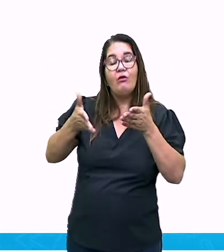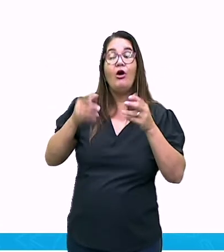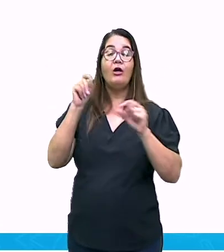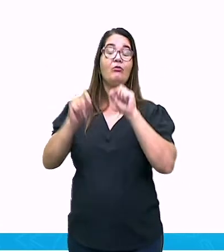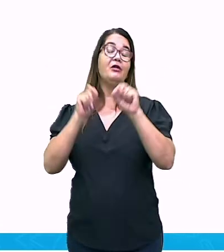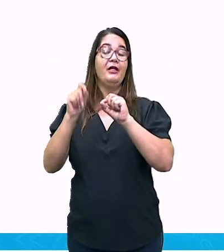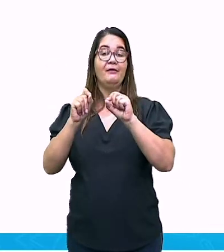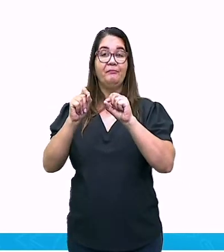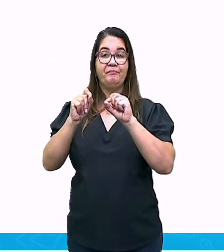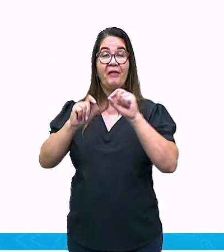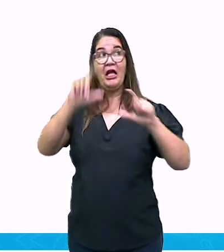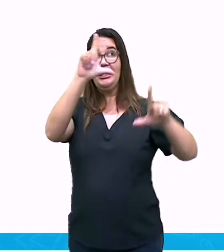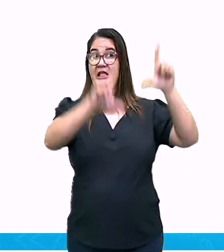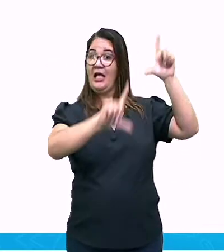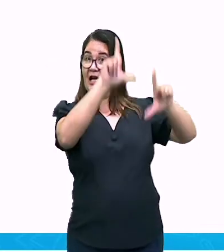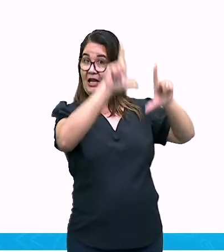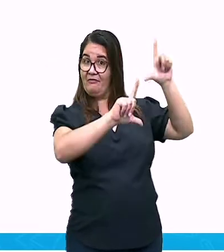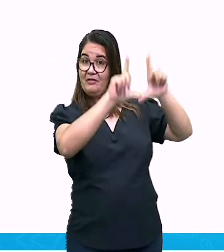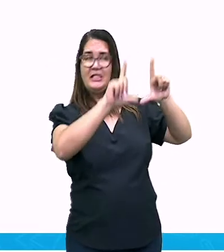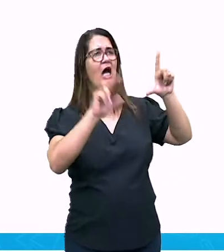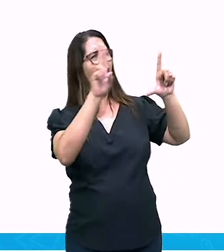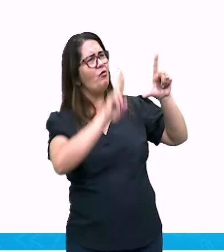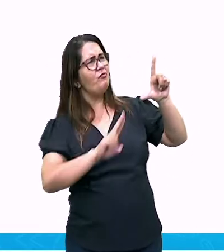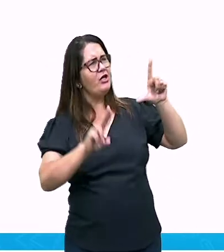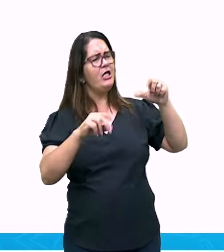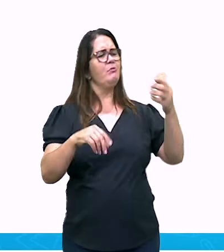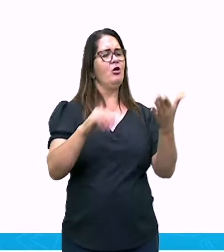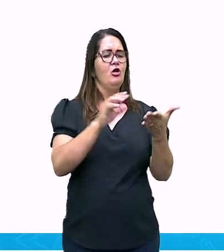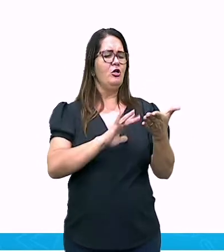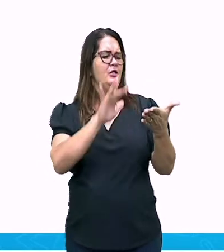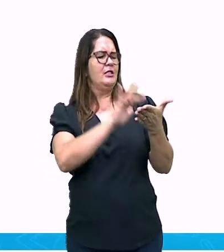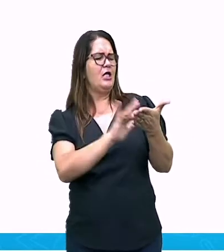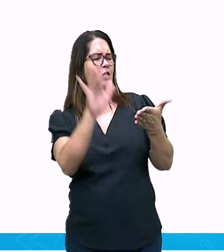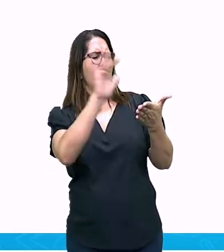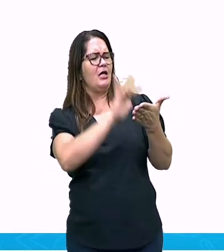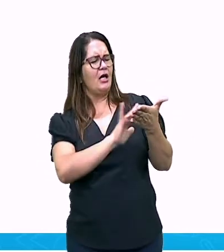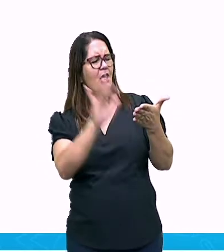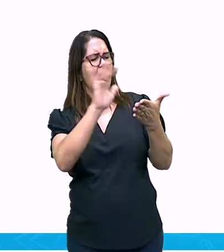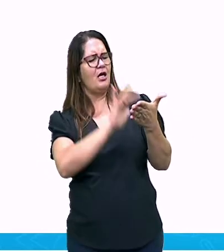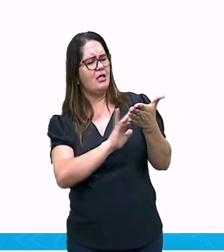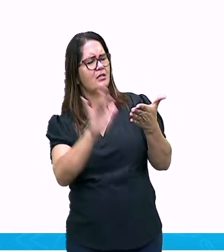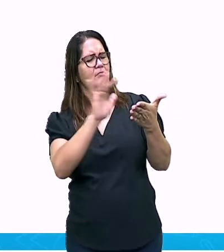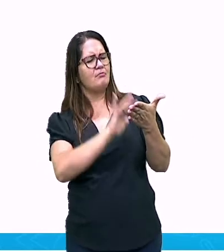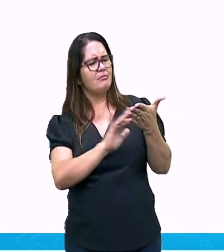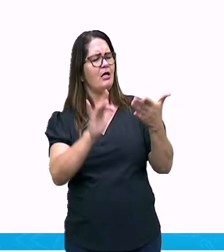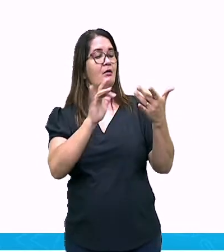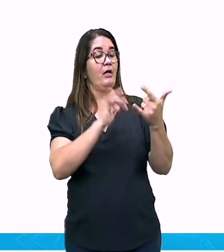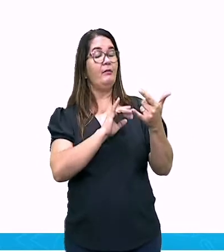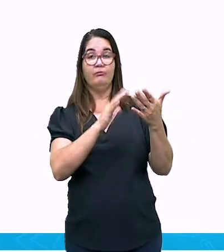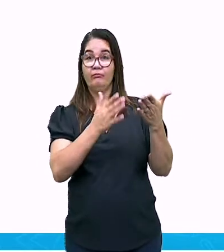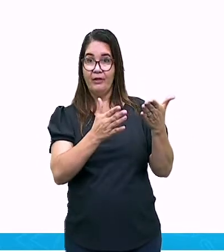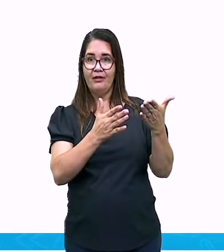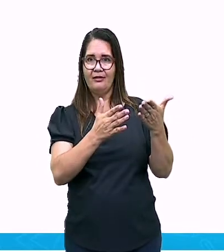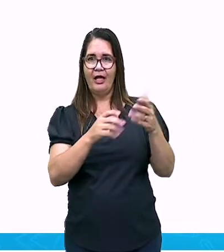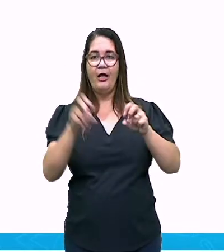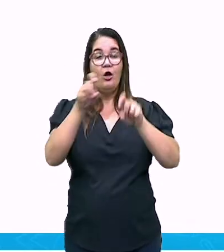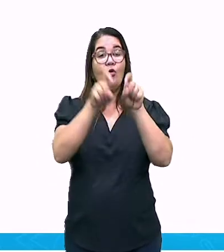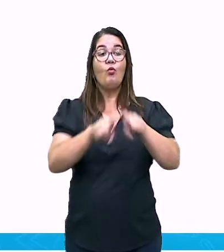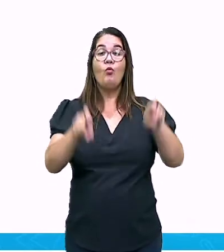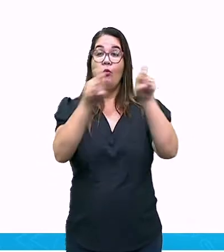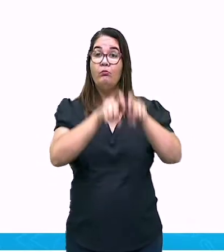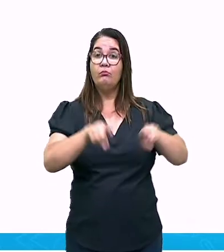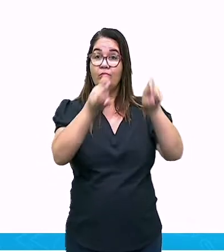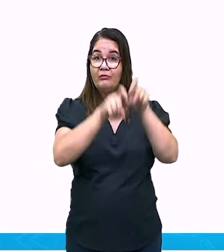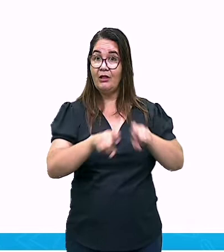pandemia? Televisão, celulares, não é mesmo? Dentro da cidade, certo? Estamos mudando o